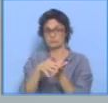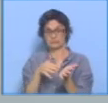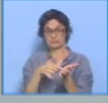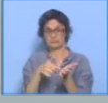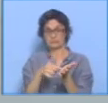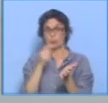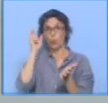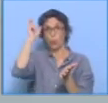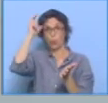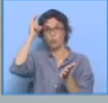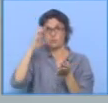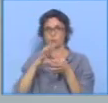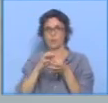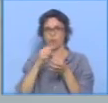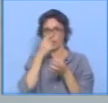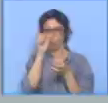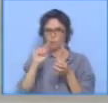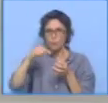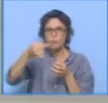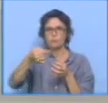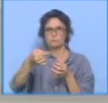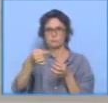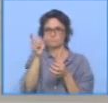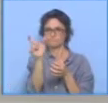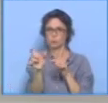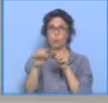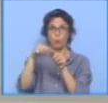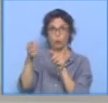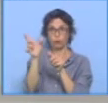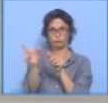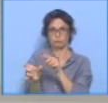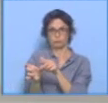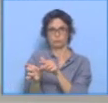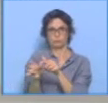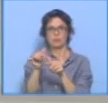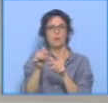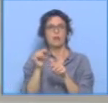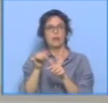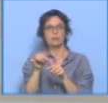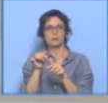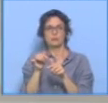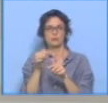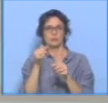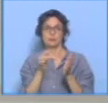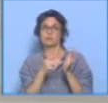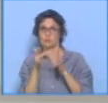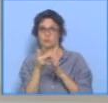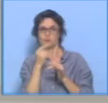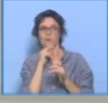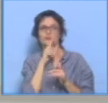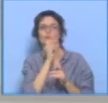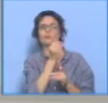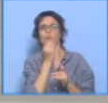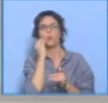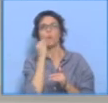próximo, não é? O conceito do próximo. Para lhe responder ao doutor da lei, Jesus não lhe dá uma resposta abstrata, com uma